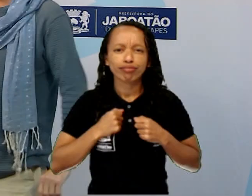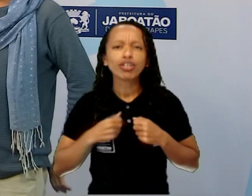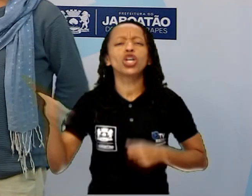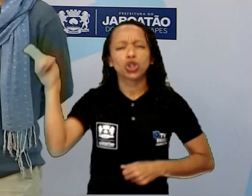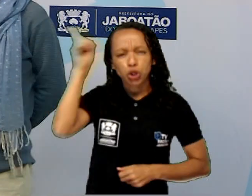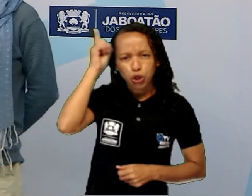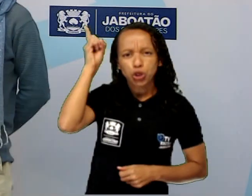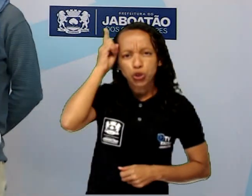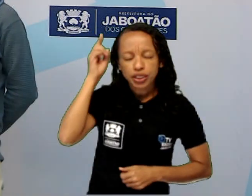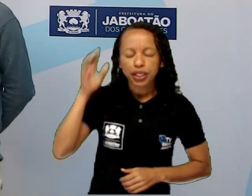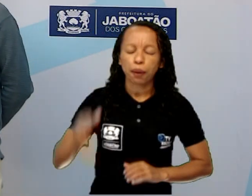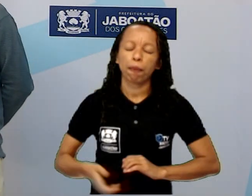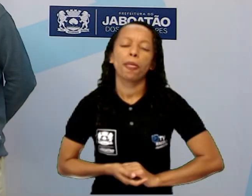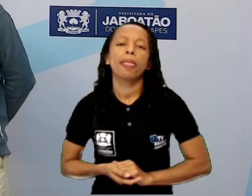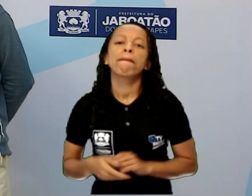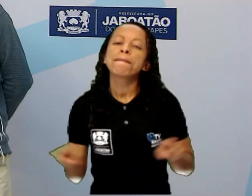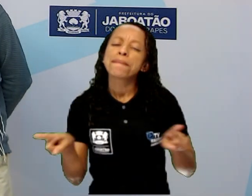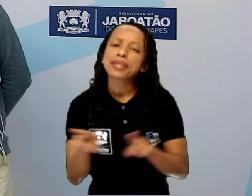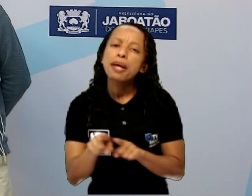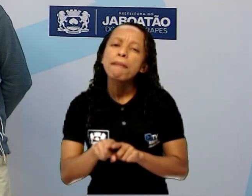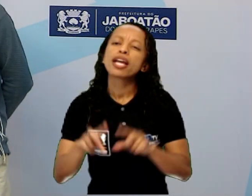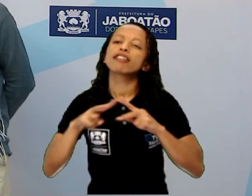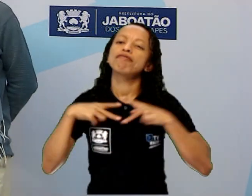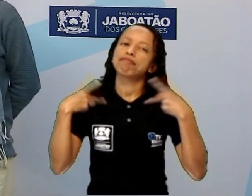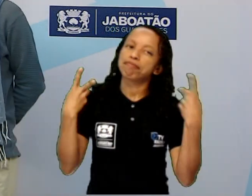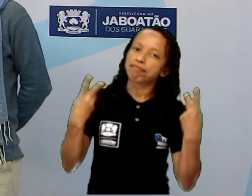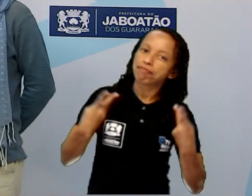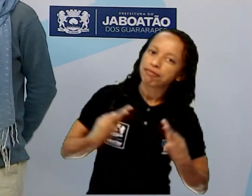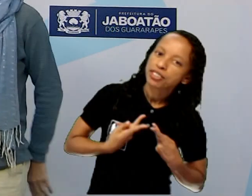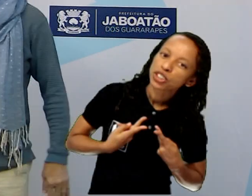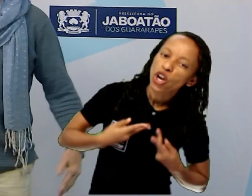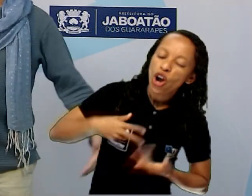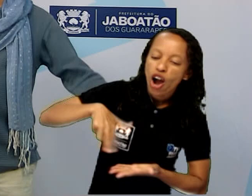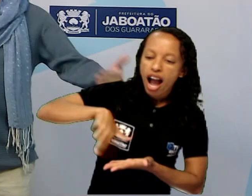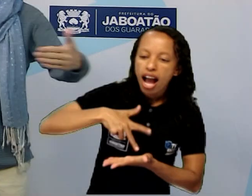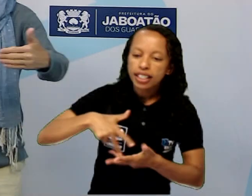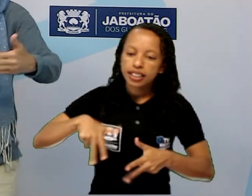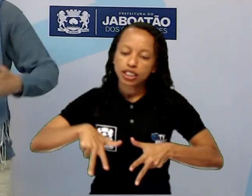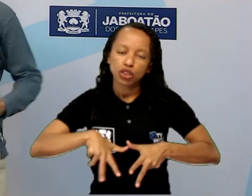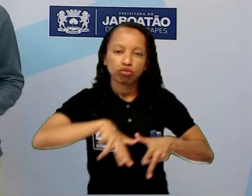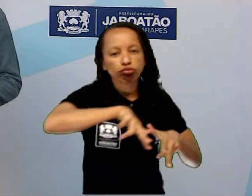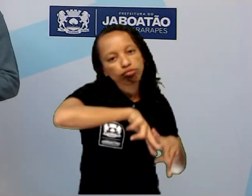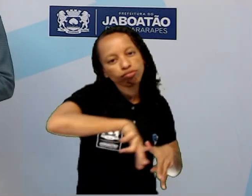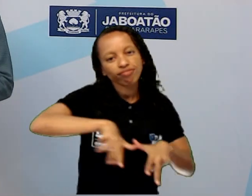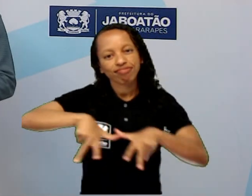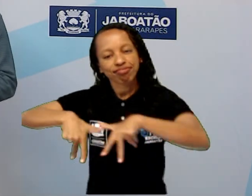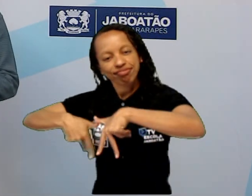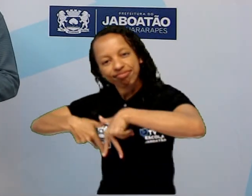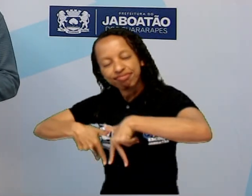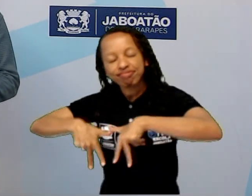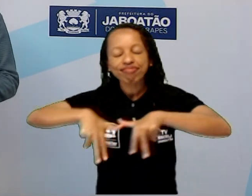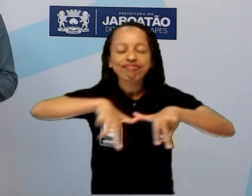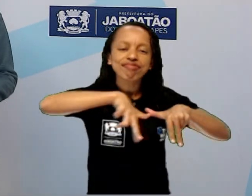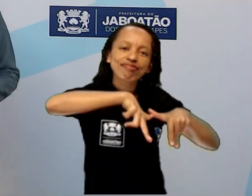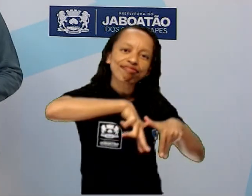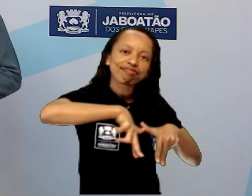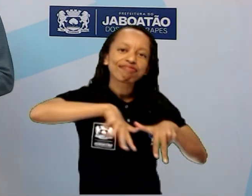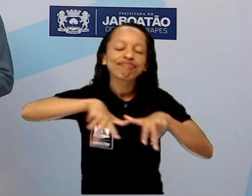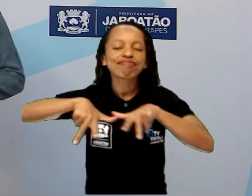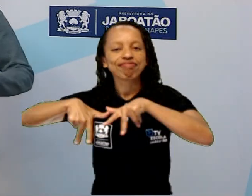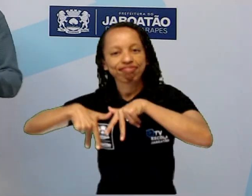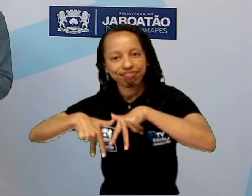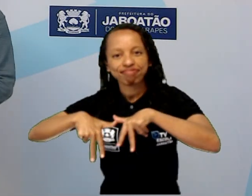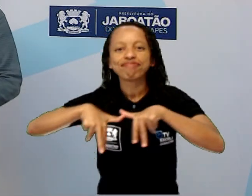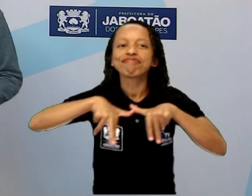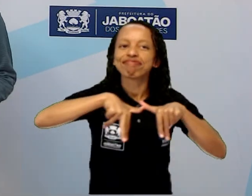danças circulares, entre tantas coisas que a gente herdou dos índios, né? As danças do toré, as danças que eram feitas também em colunas, em alas,